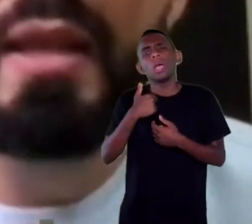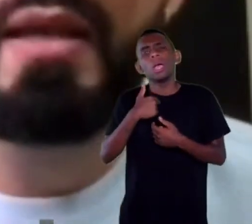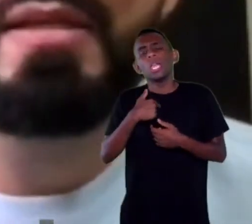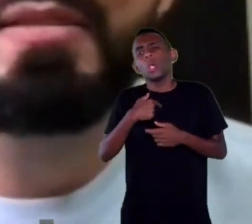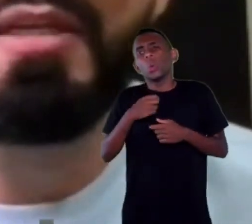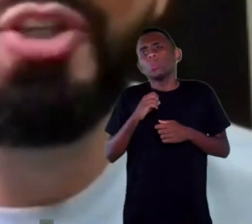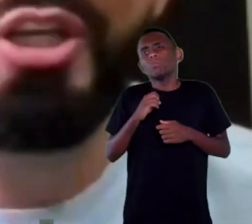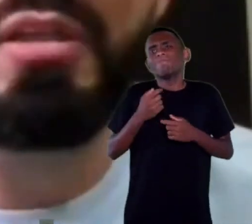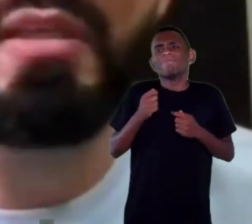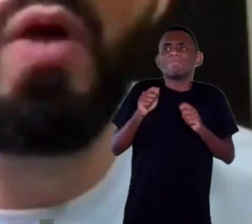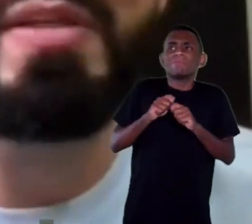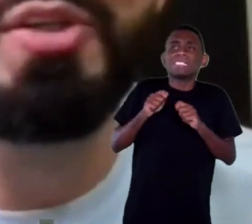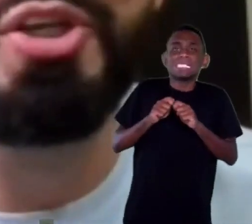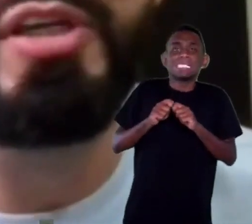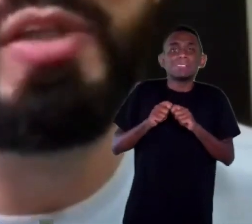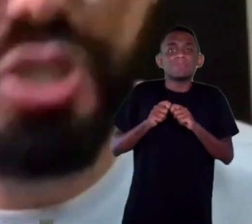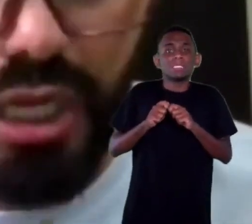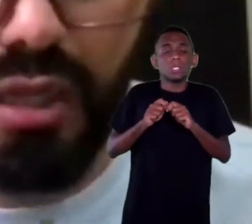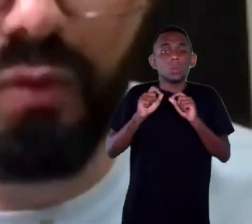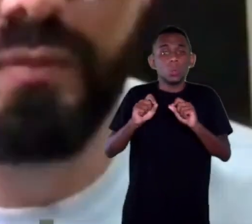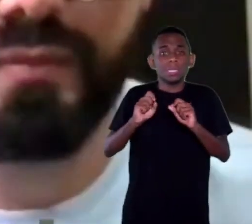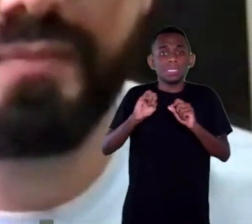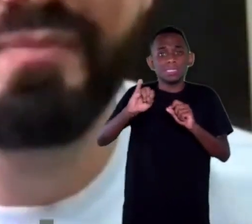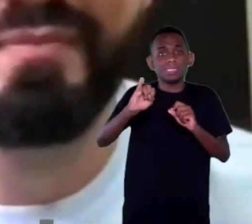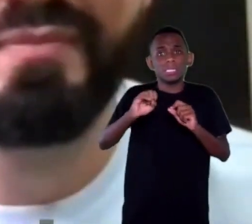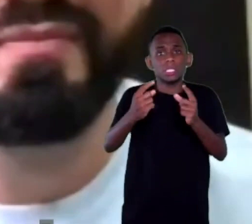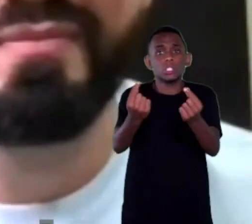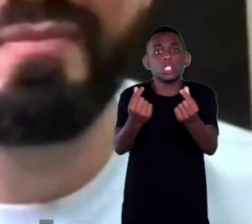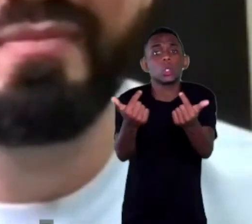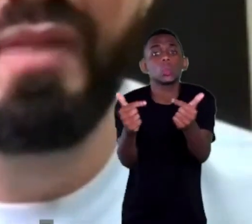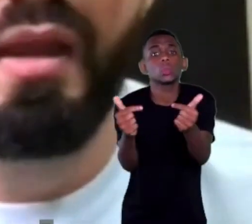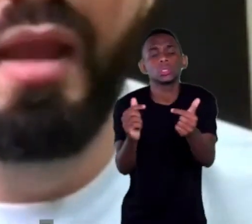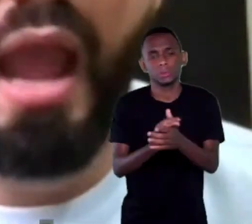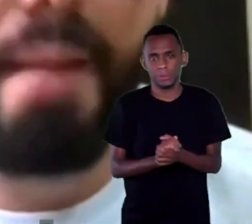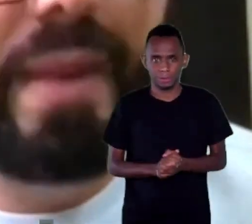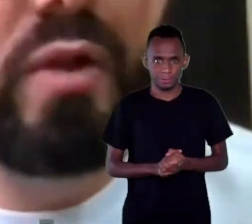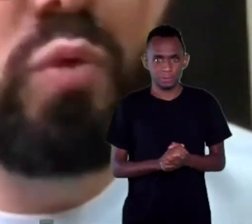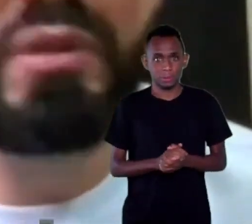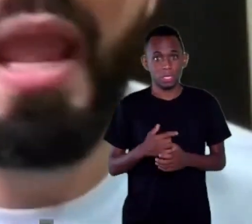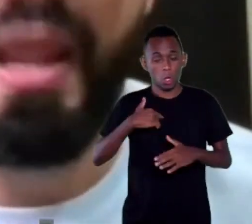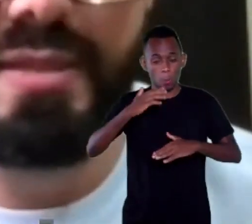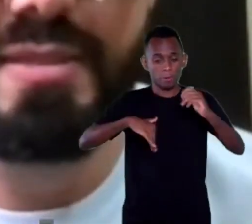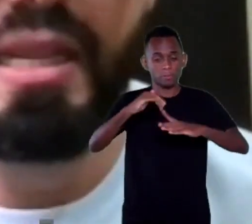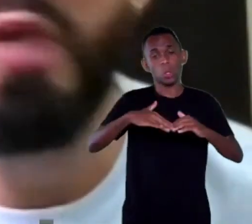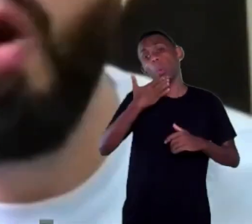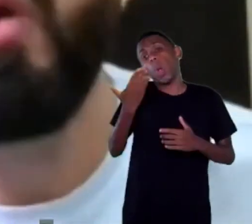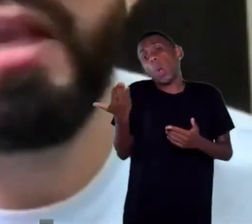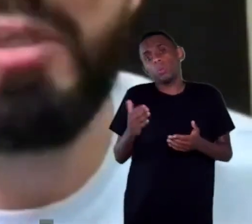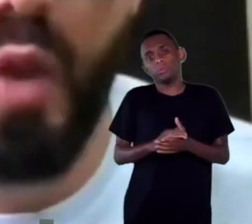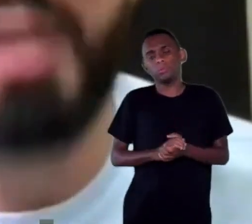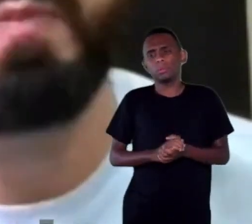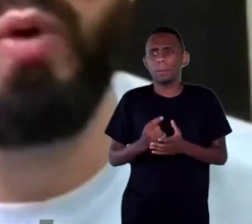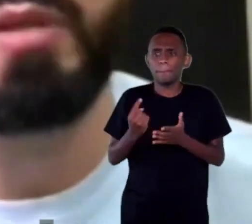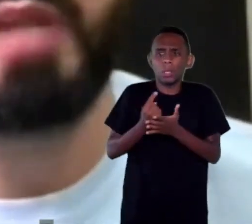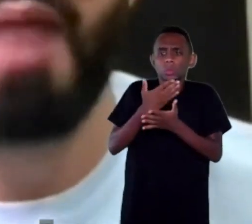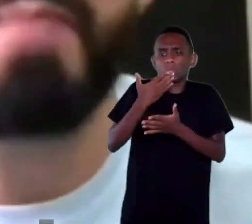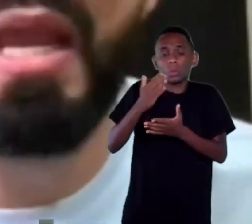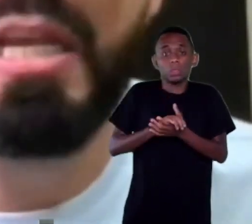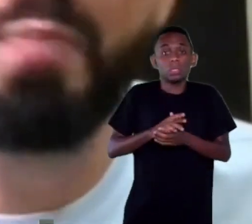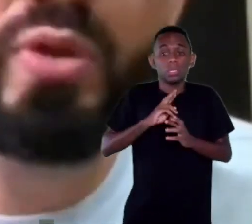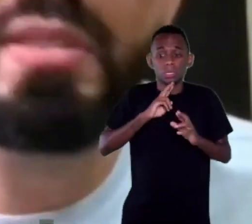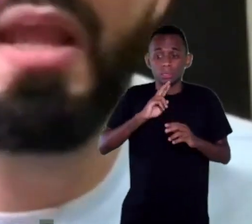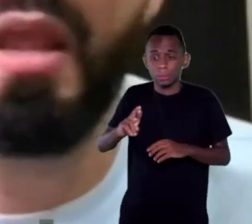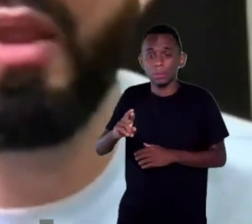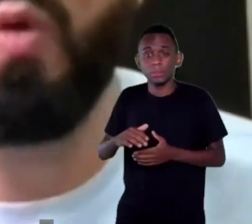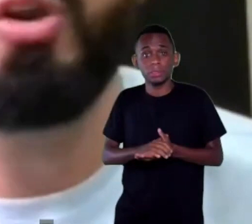faria se não existisse dinheiro? A pergunta é essa. E qual que é a sua resposta? A